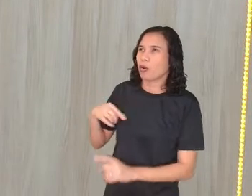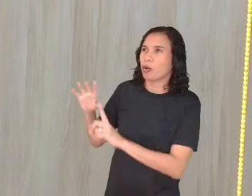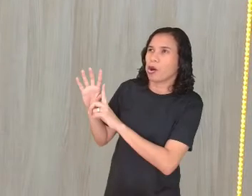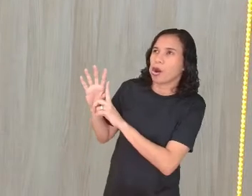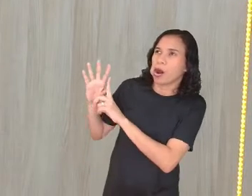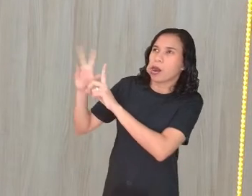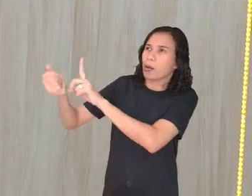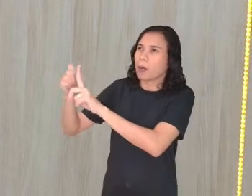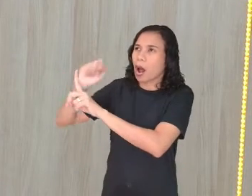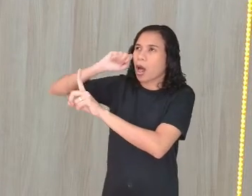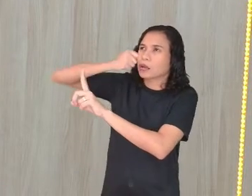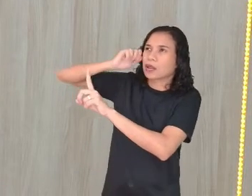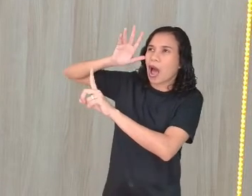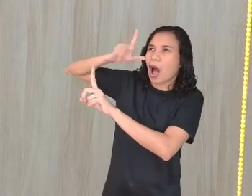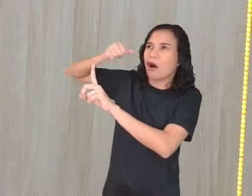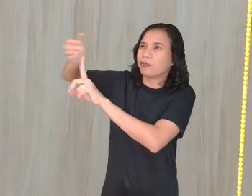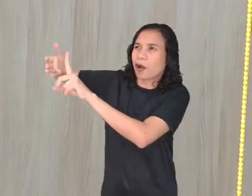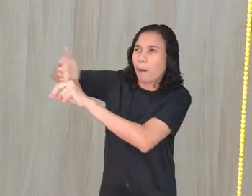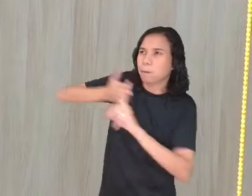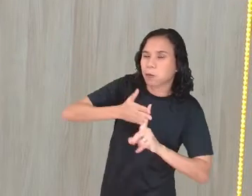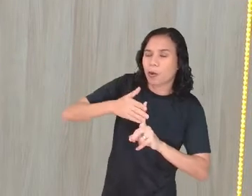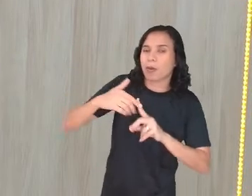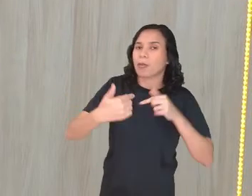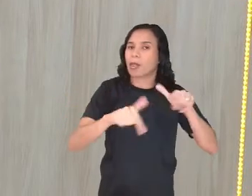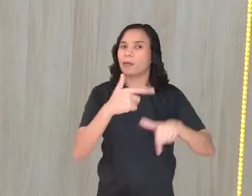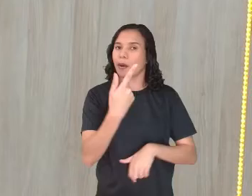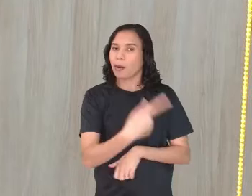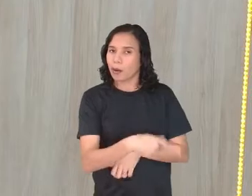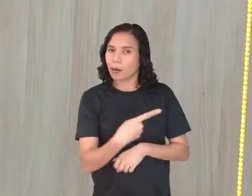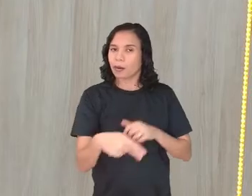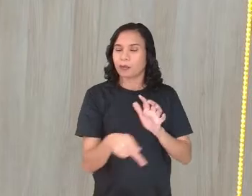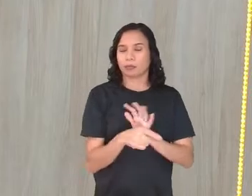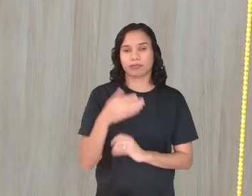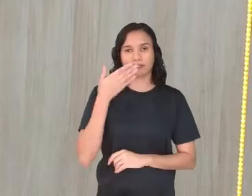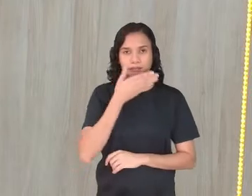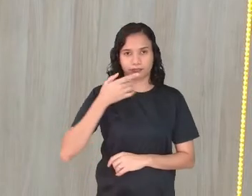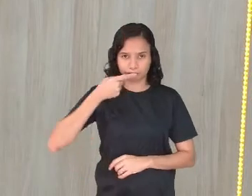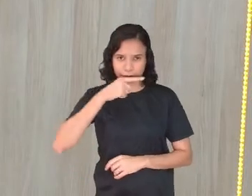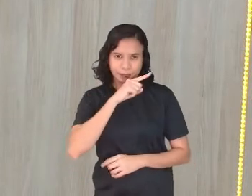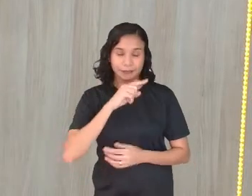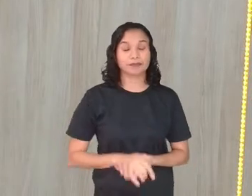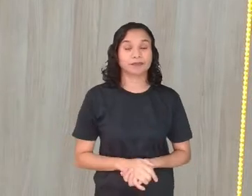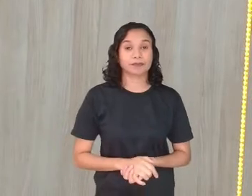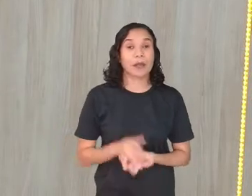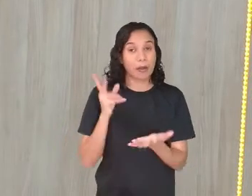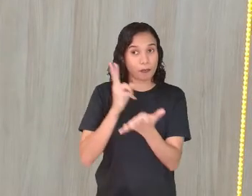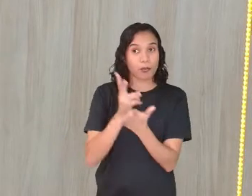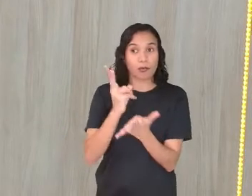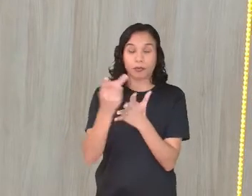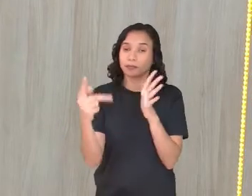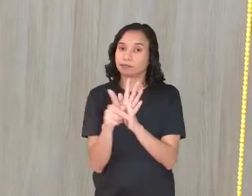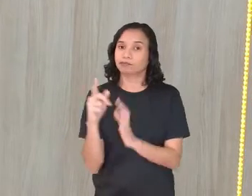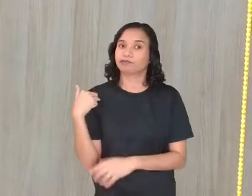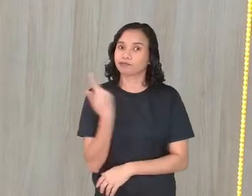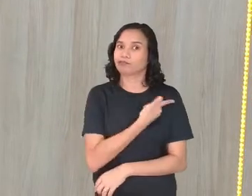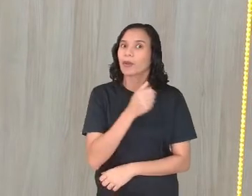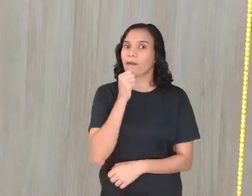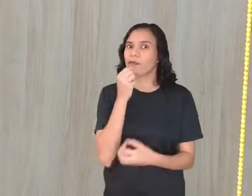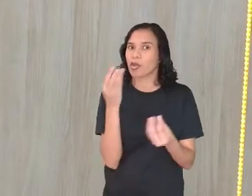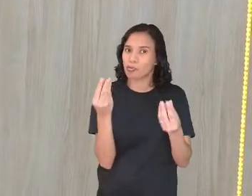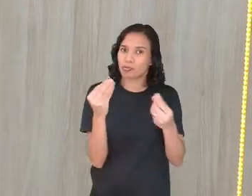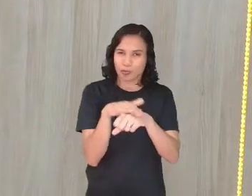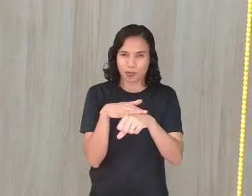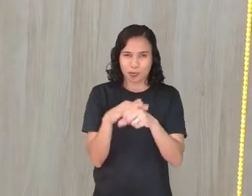África para trabalhar nessas lavouras de açúcar, certo? Mas seguindo aqui, que a gente vai ter muita conversa